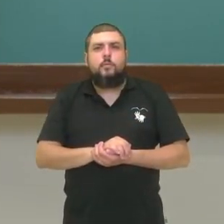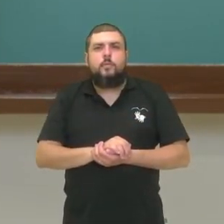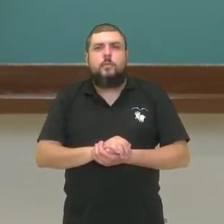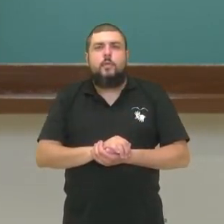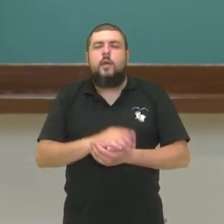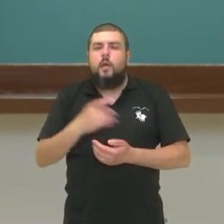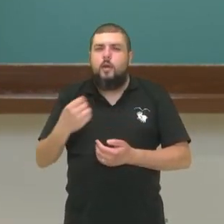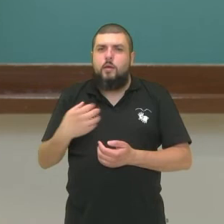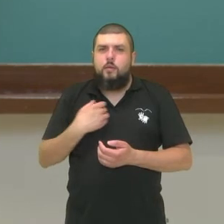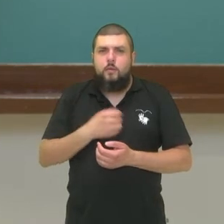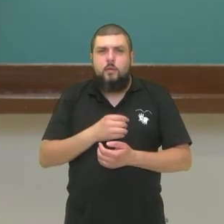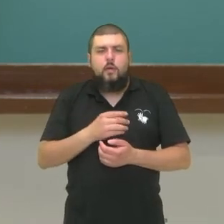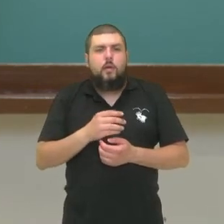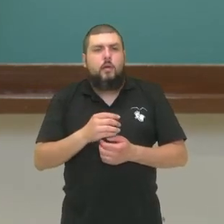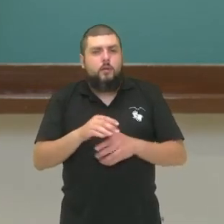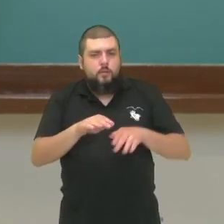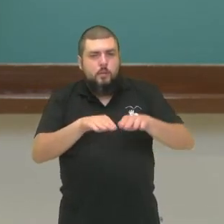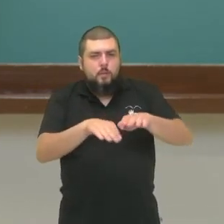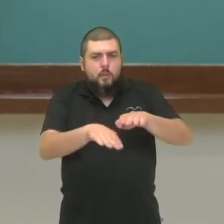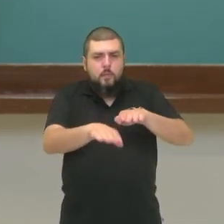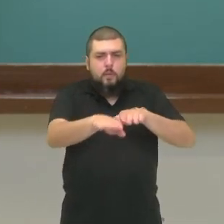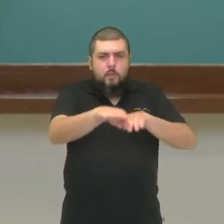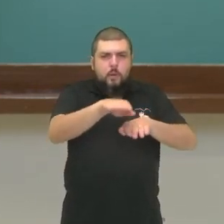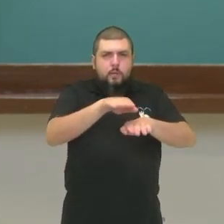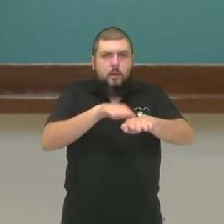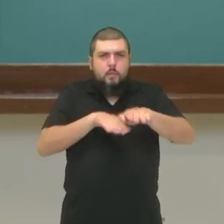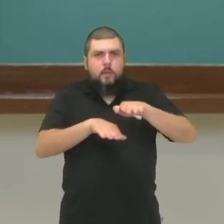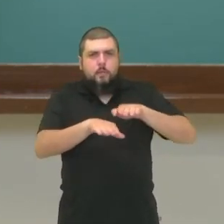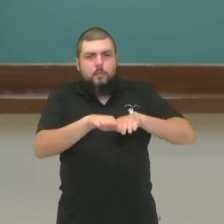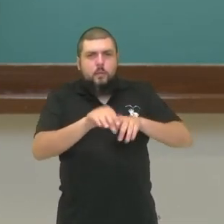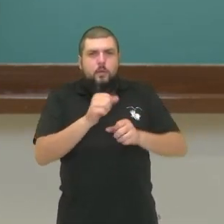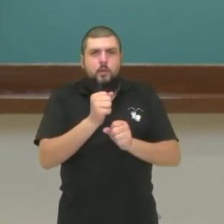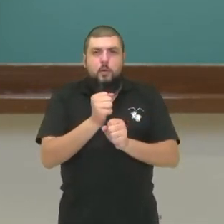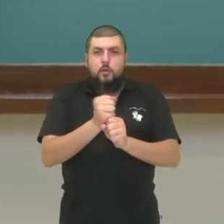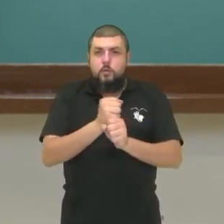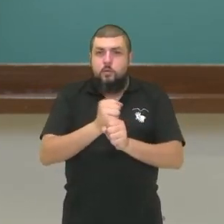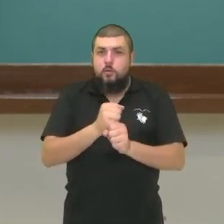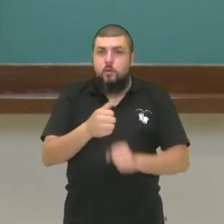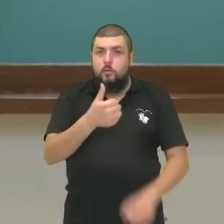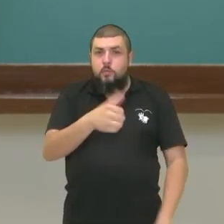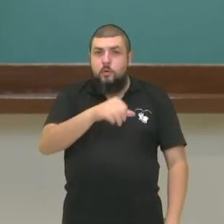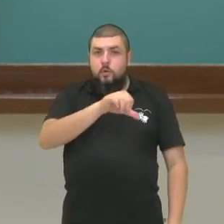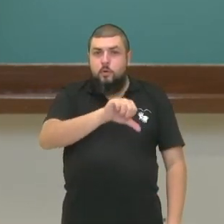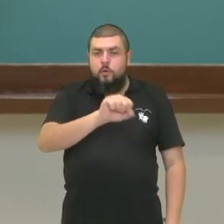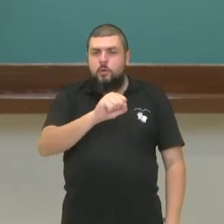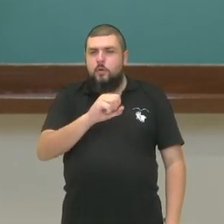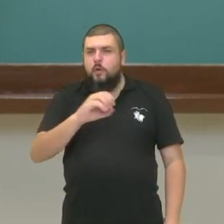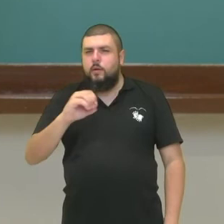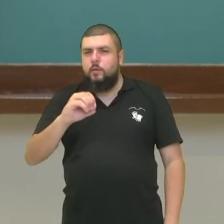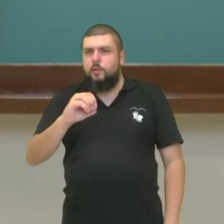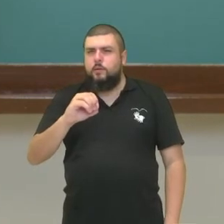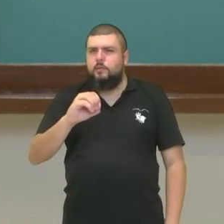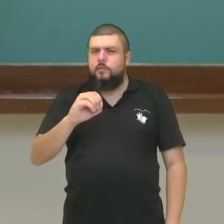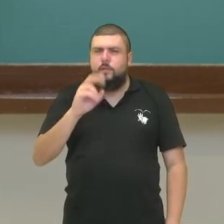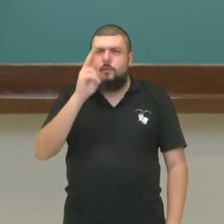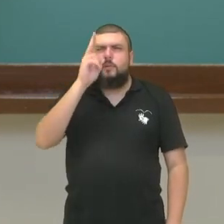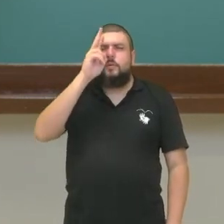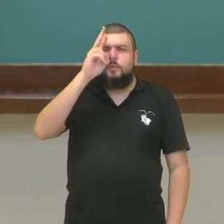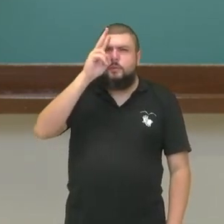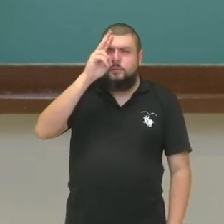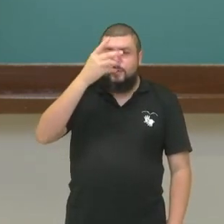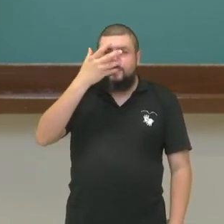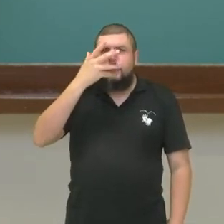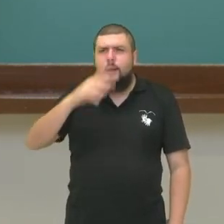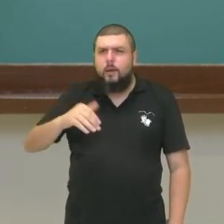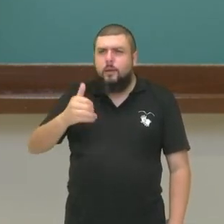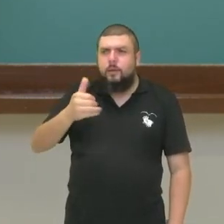o conhecido Moonwalker, né? Na década de 80, né? Todo garoto aí de 10, 11, 12, 13 anos queria